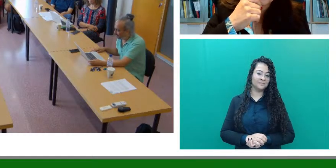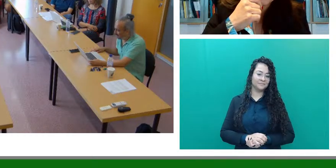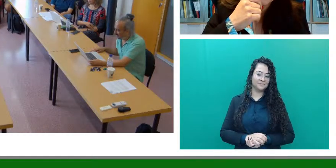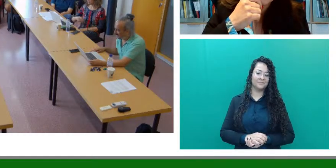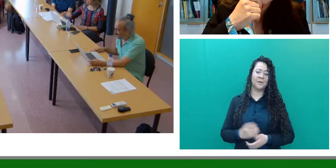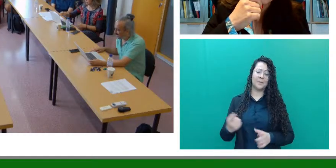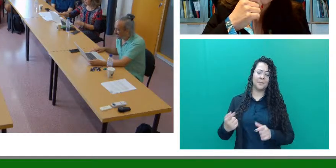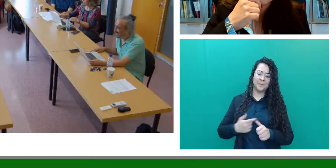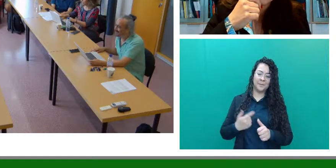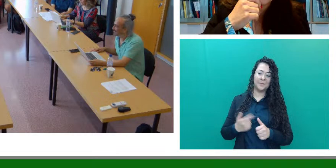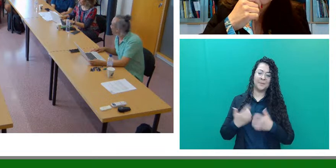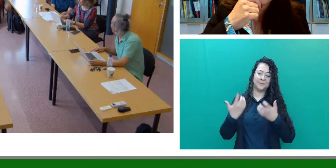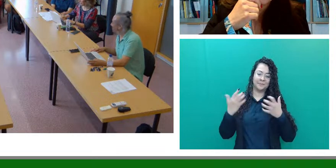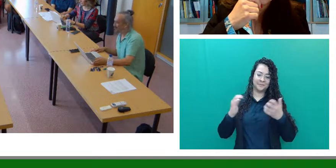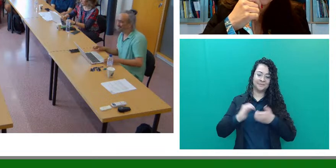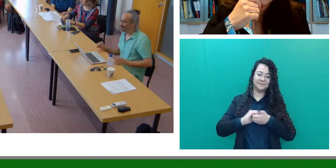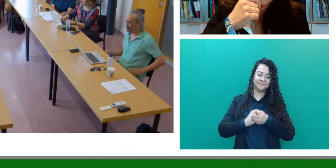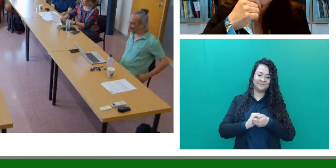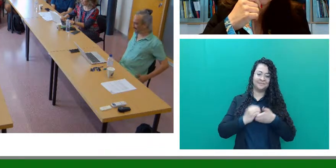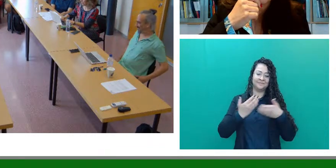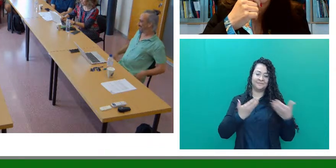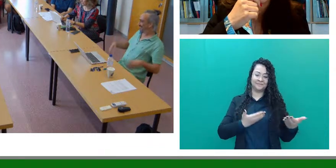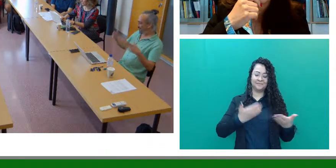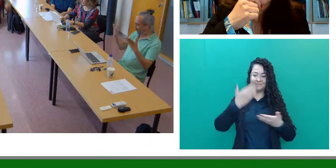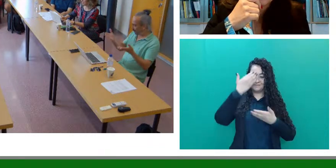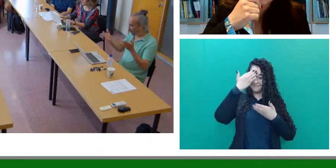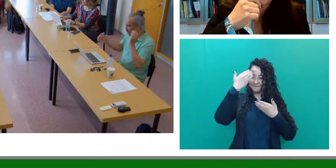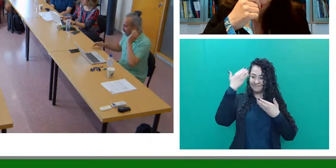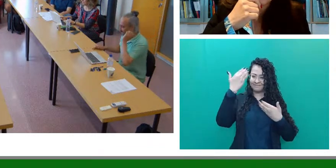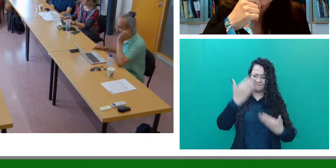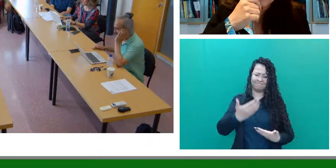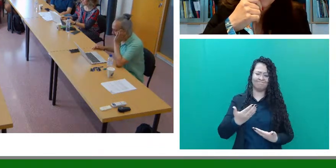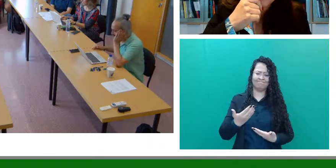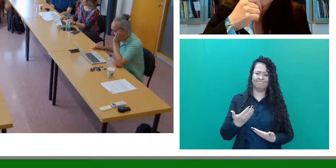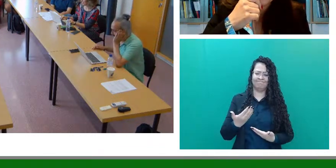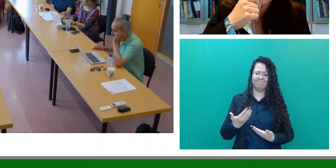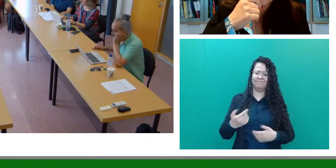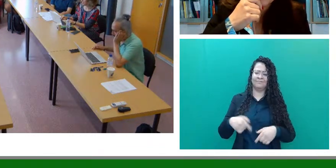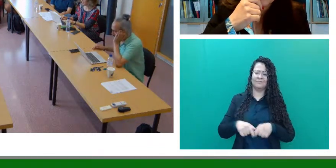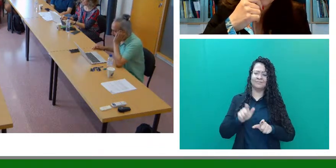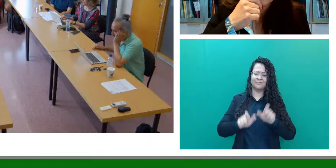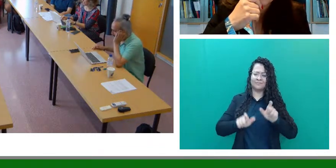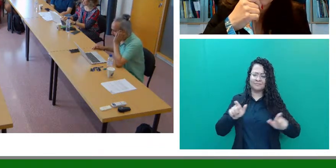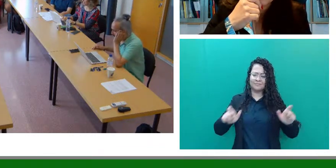lugar, as três pessoas envolvidas, sobretudo a Renata,